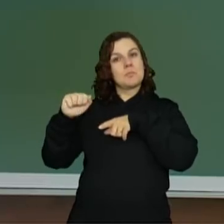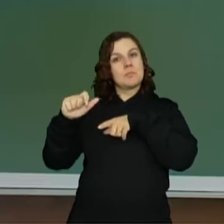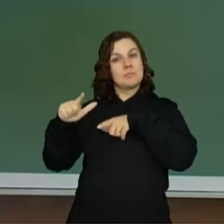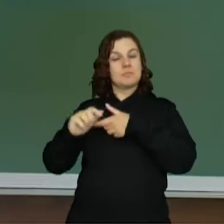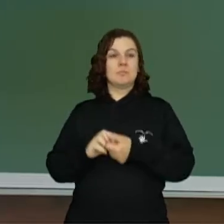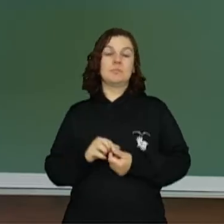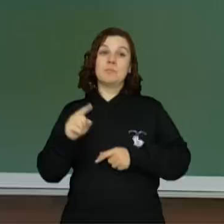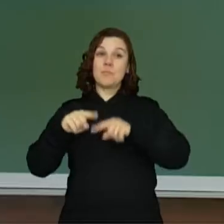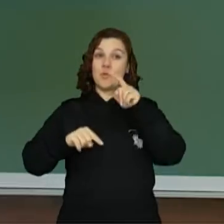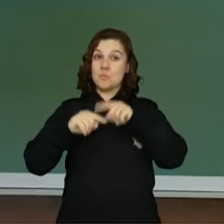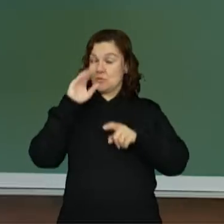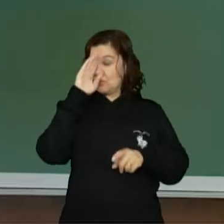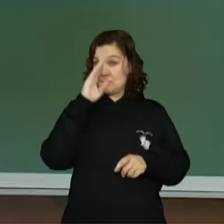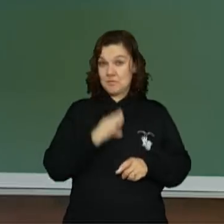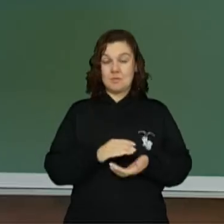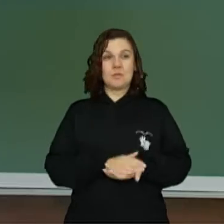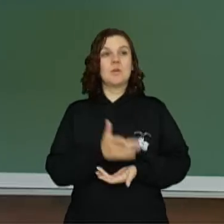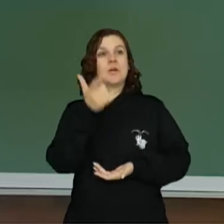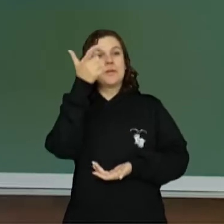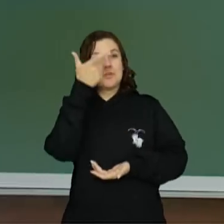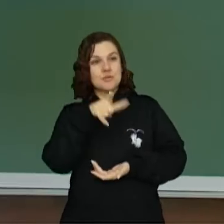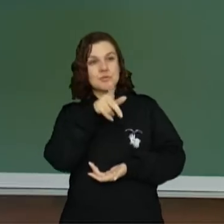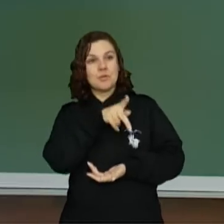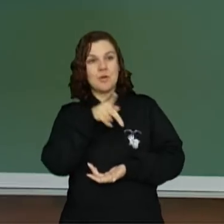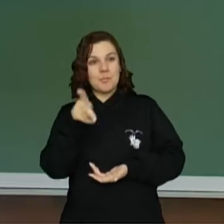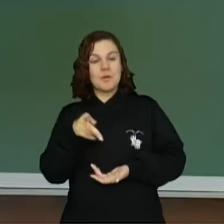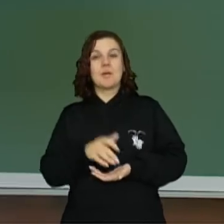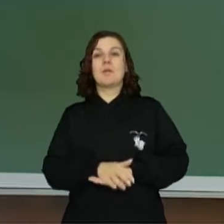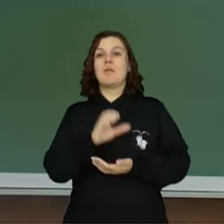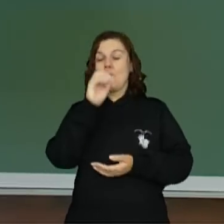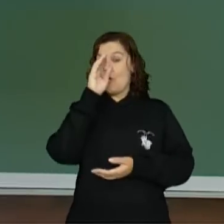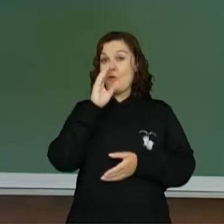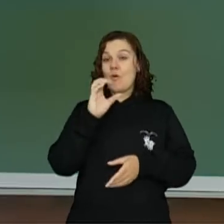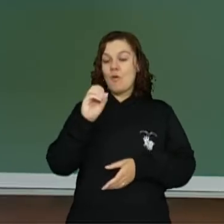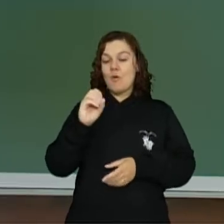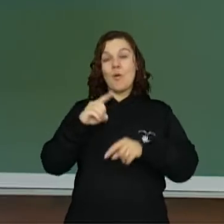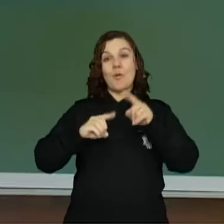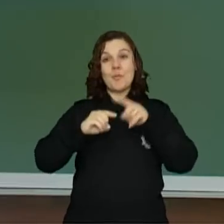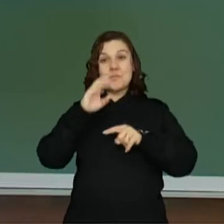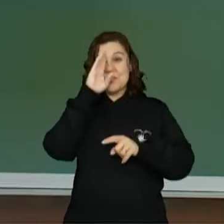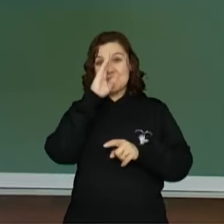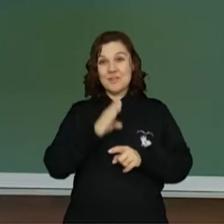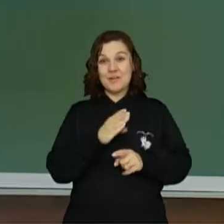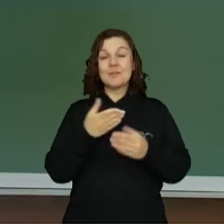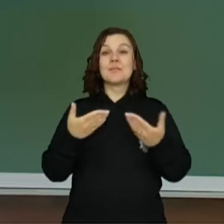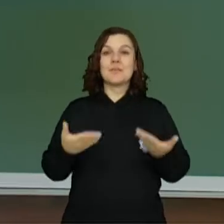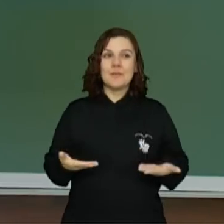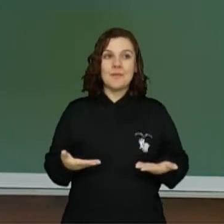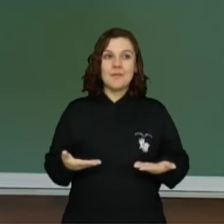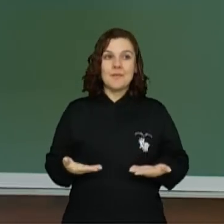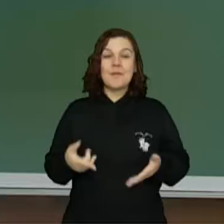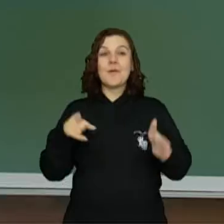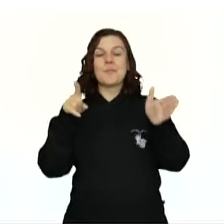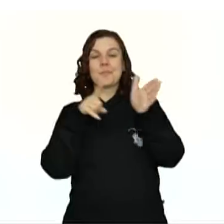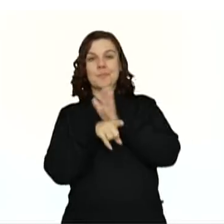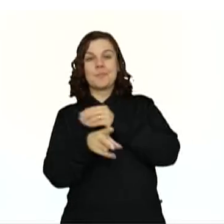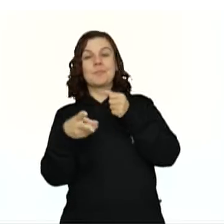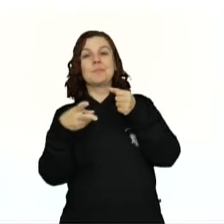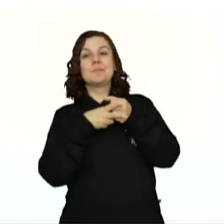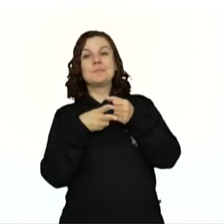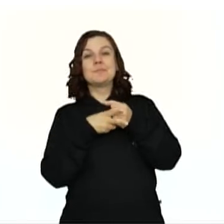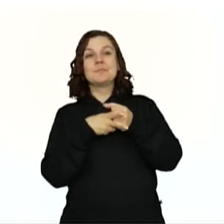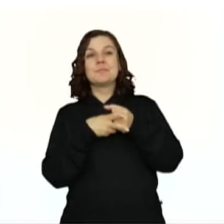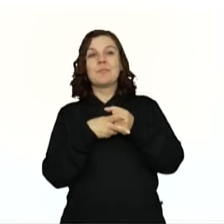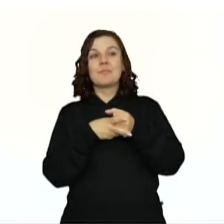o meu objeto direto. De novo, prof, objeto direto. Como que eu sei objeto direto? Eu faço a perguntinha para o